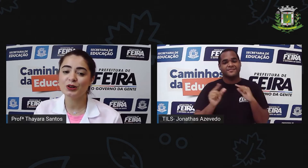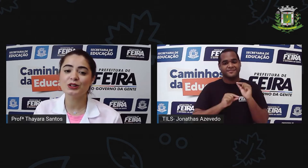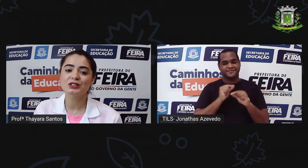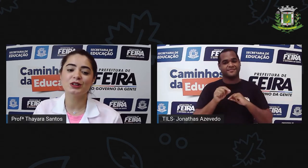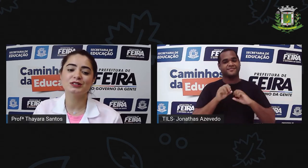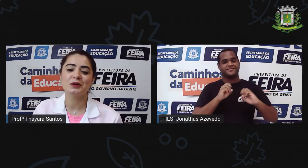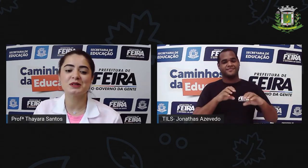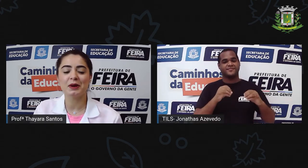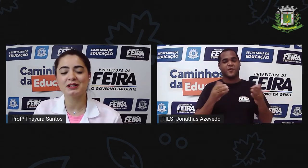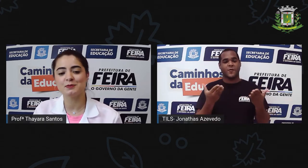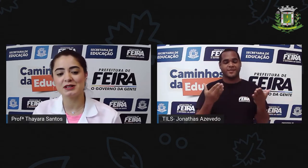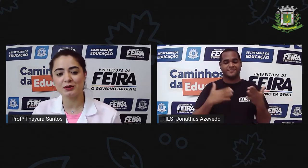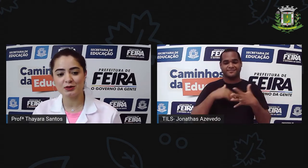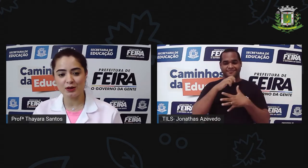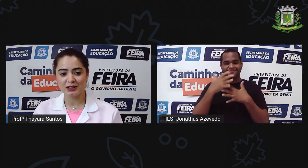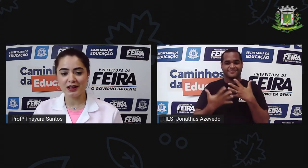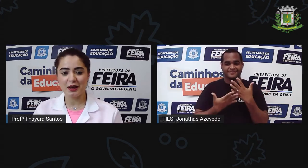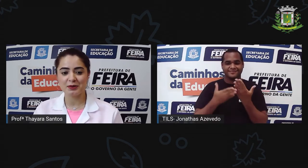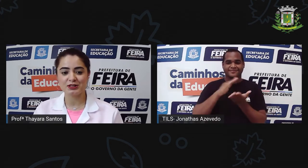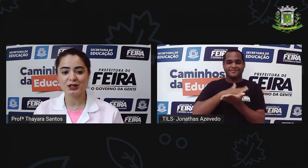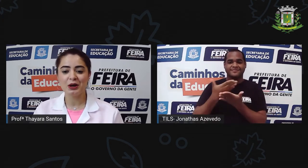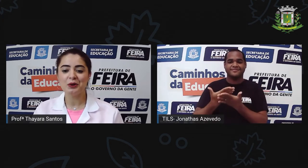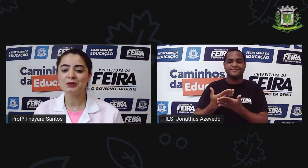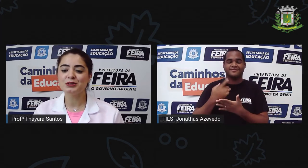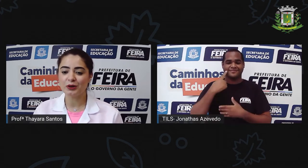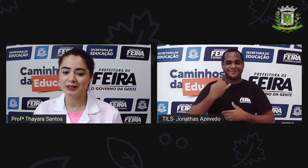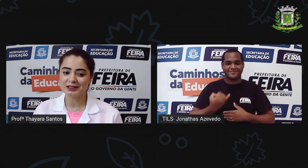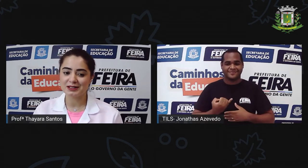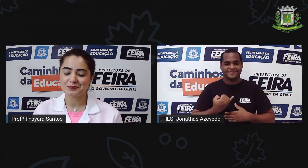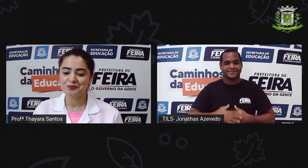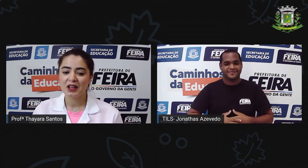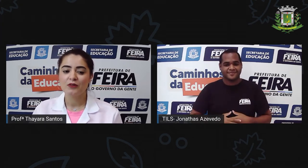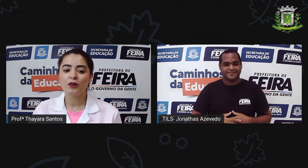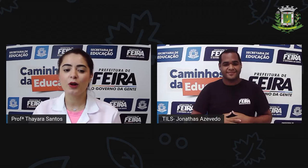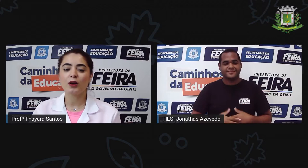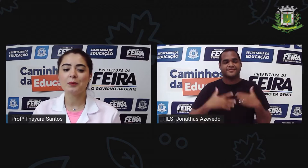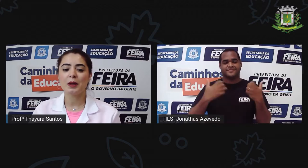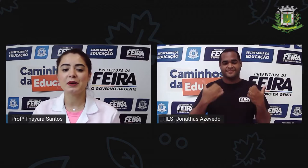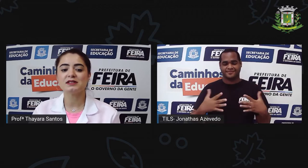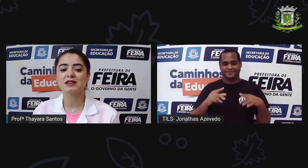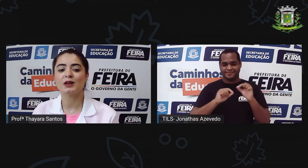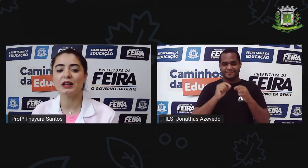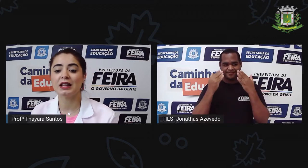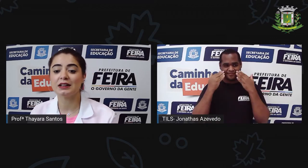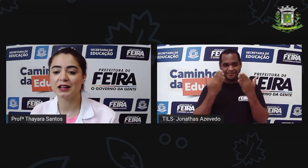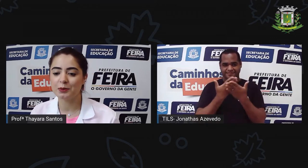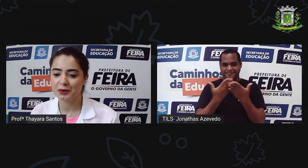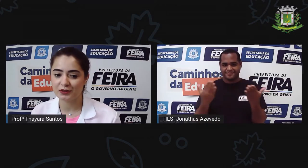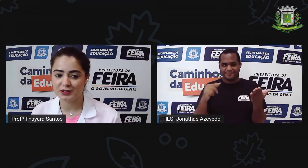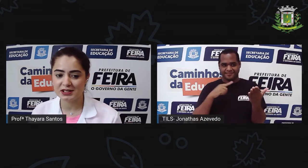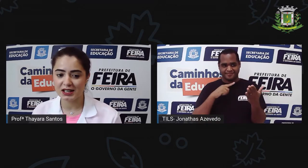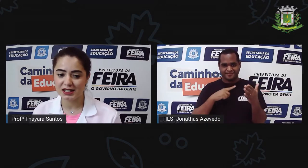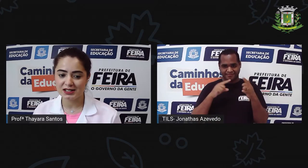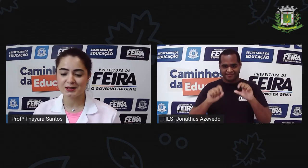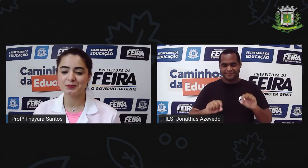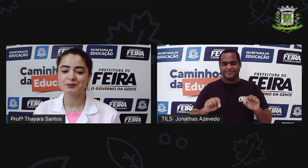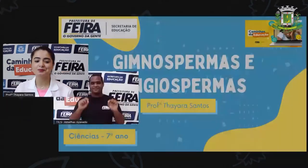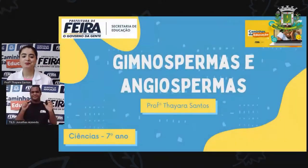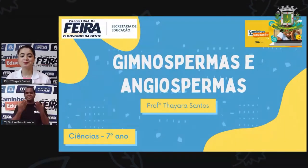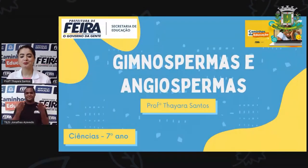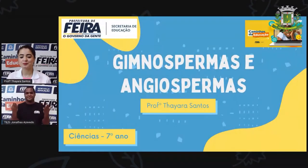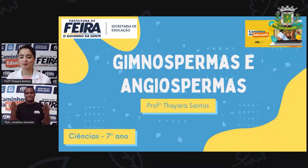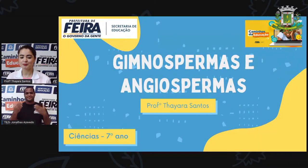aula de hoje nós temos a participação do nosso intérprete, o Jonathan. Vou colocar minha apresentação aqui na tela para vocês.